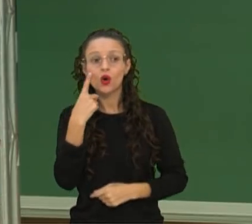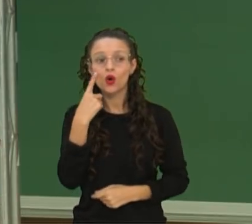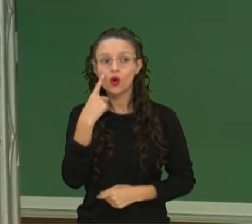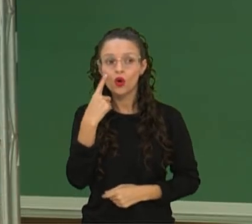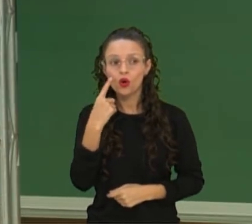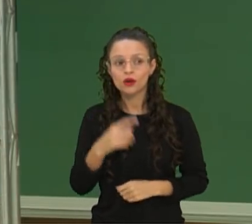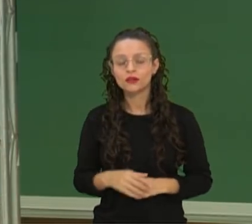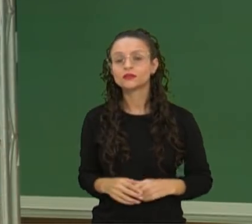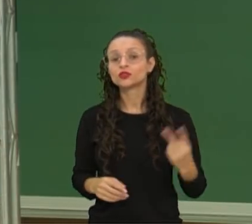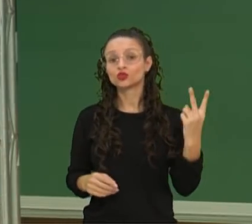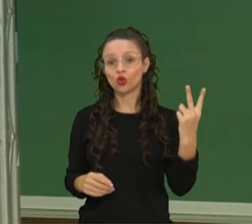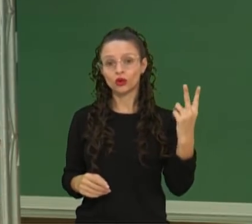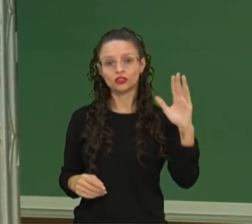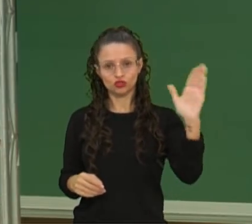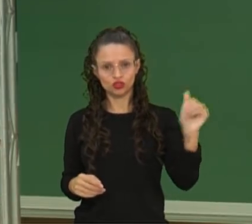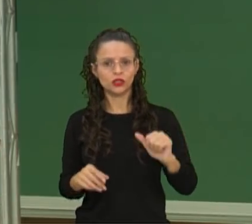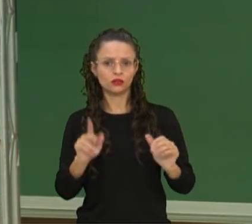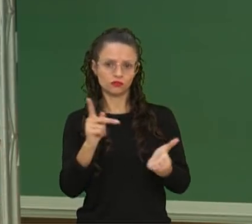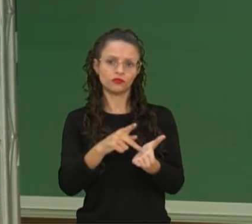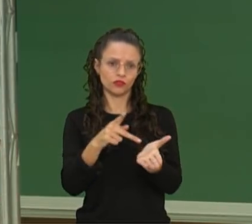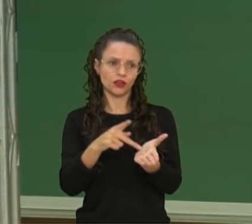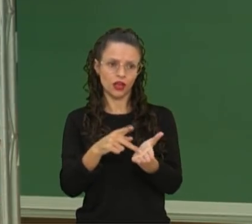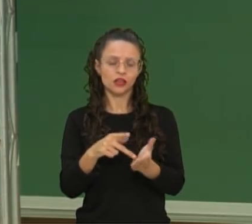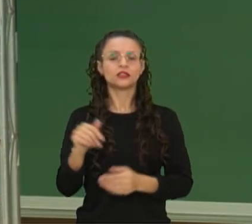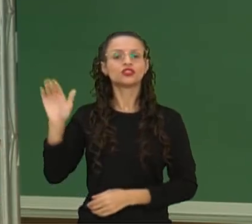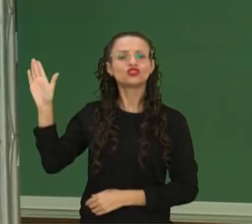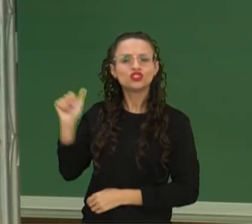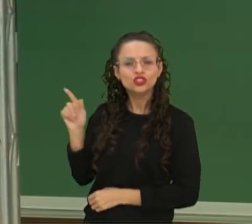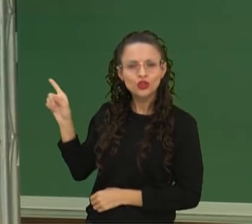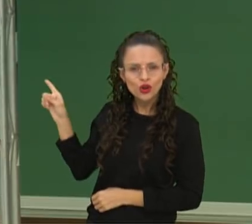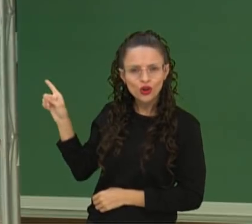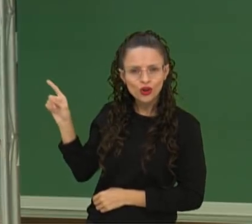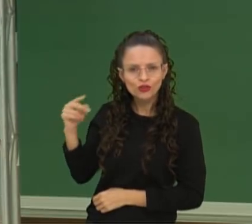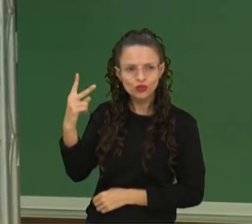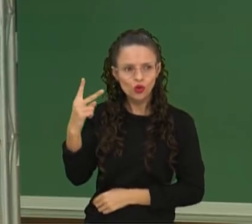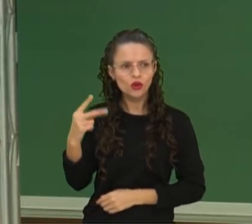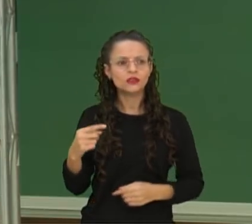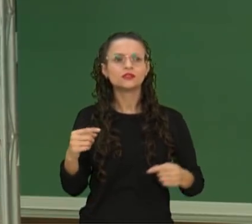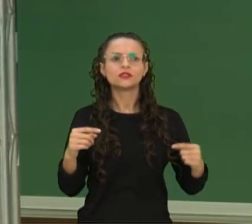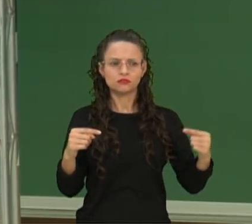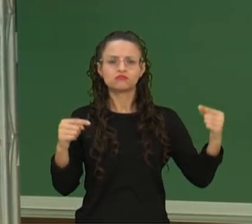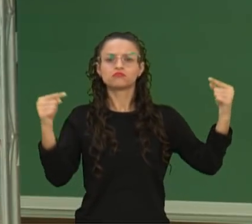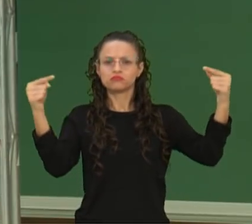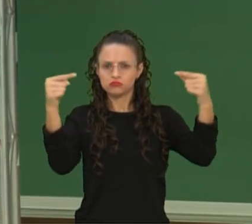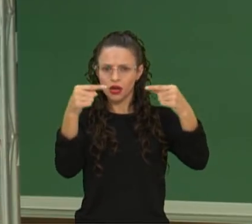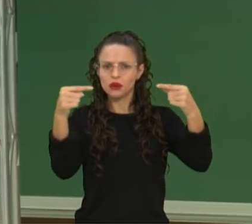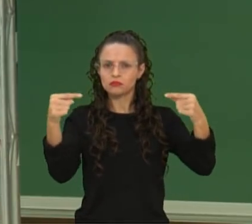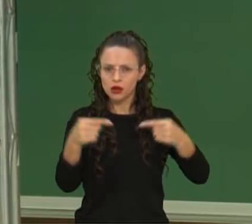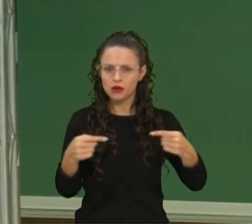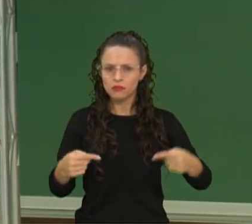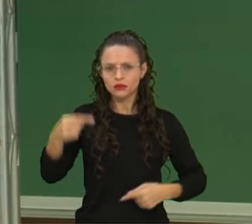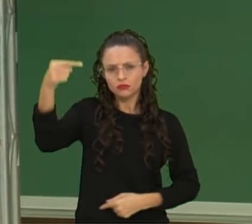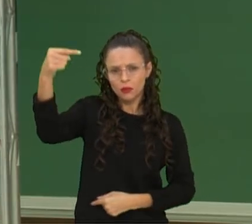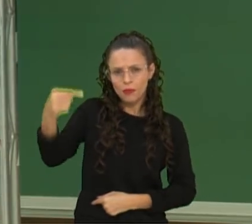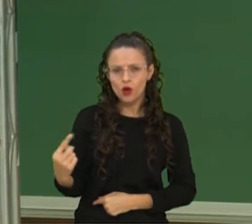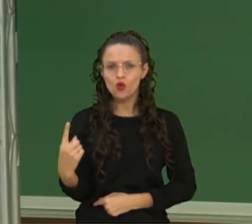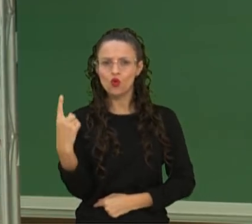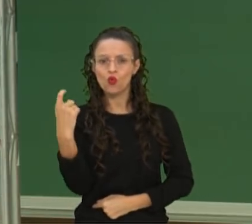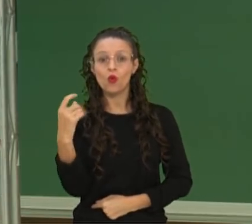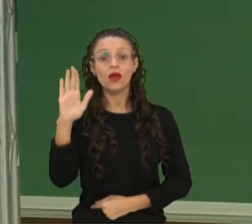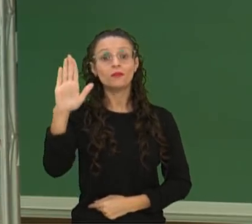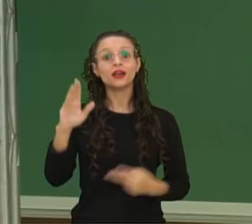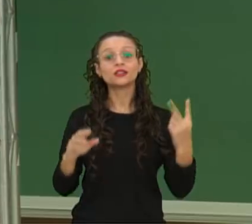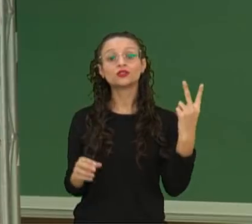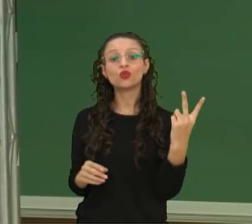eu excluir o 2, isso é verdade, né? Se tirar o 2 aqui, para cada elemento que eu tenho aqui, tem um único correspondente lá. Porém, o